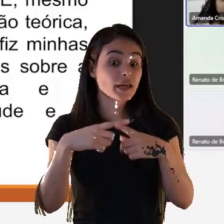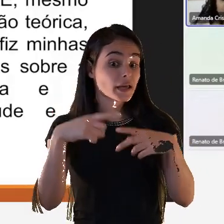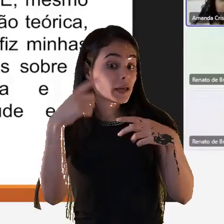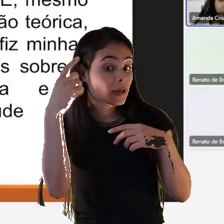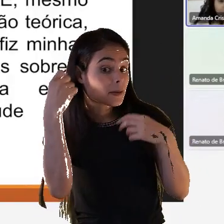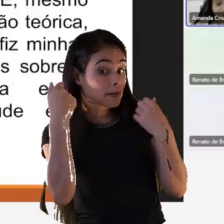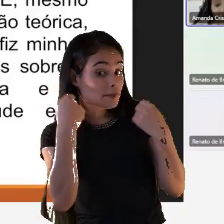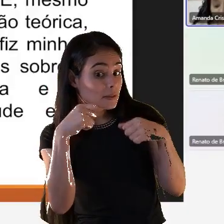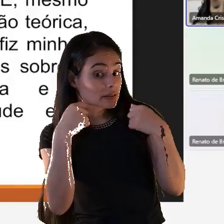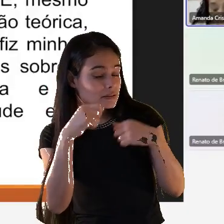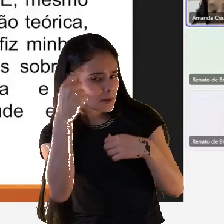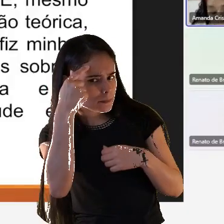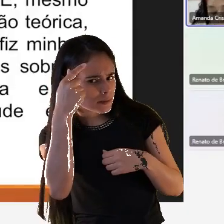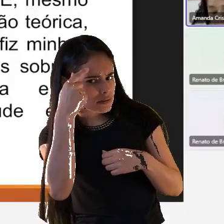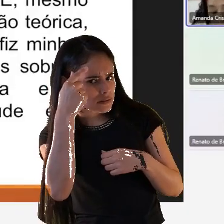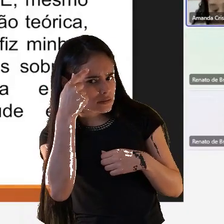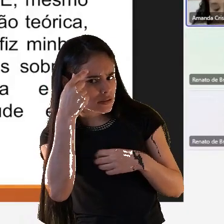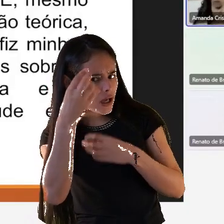eu não tinha tido